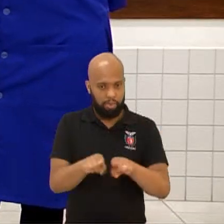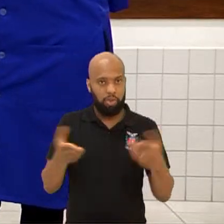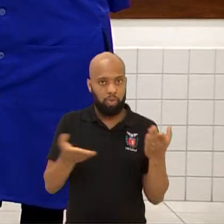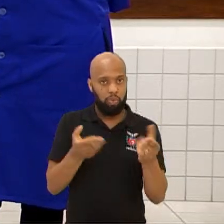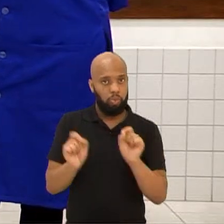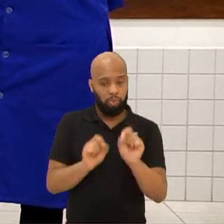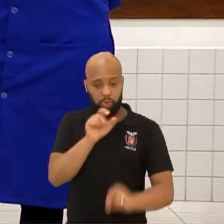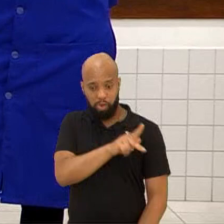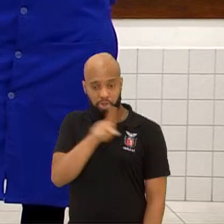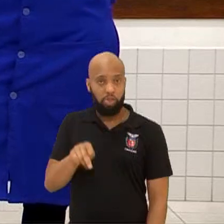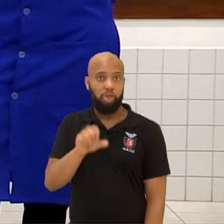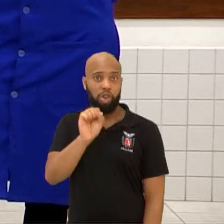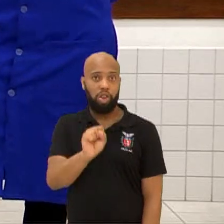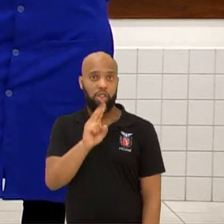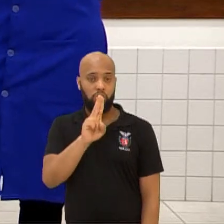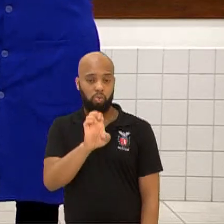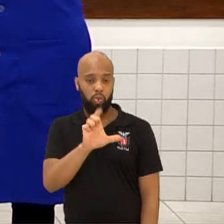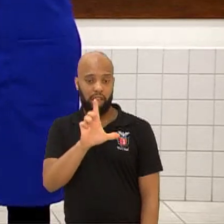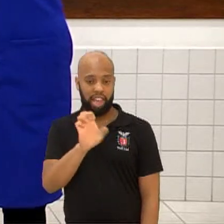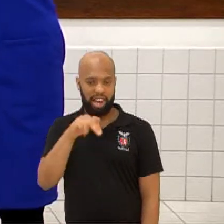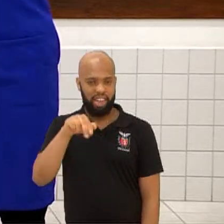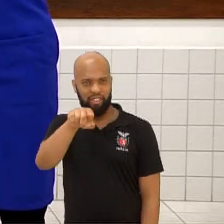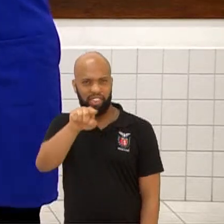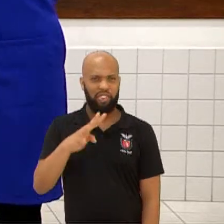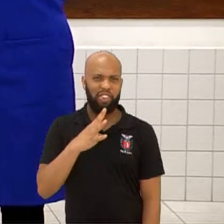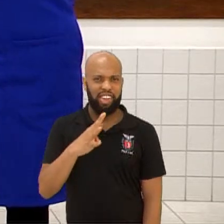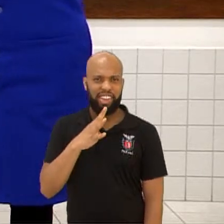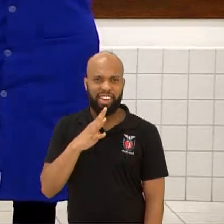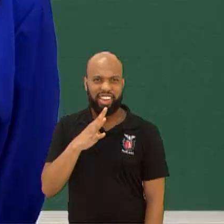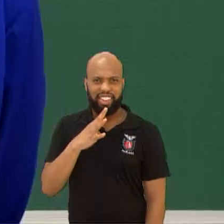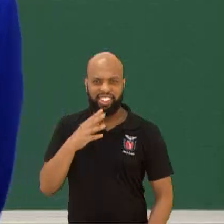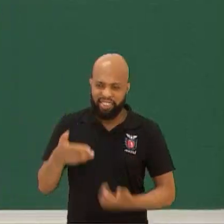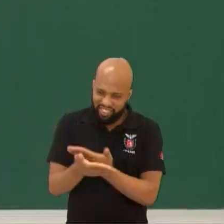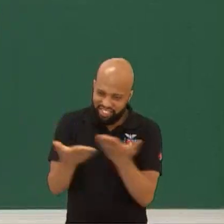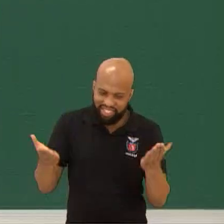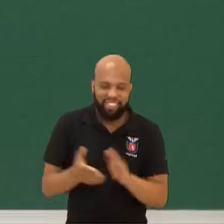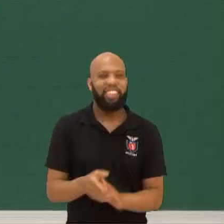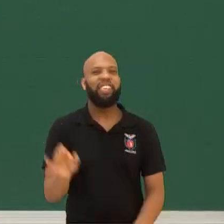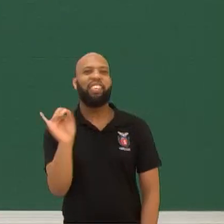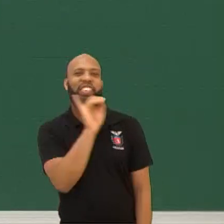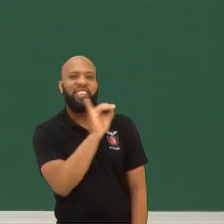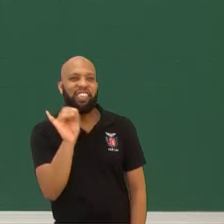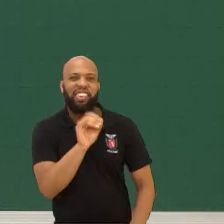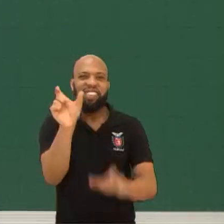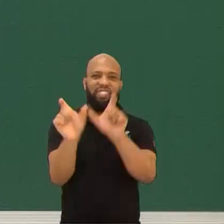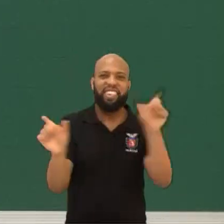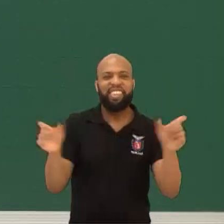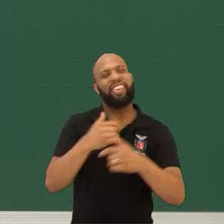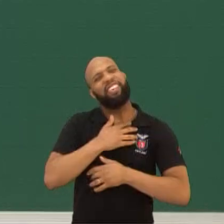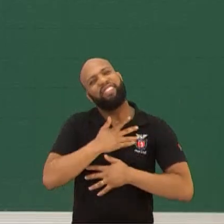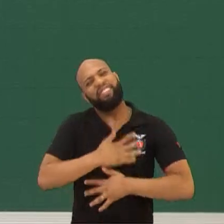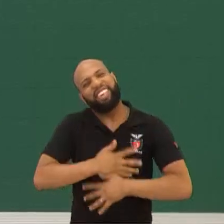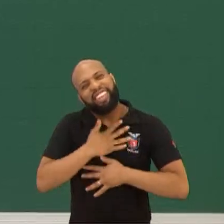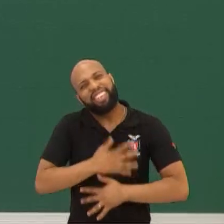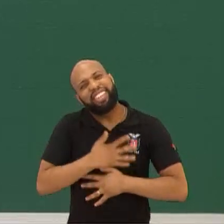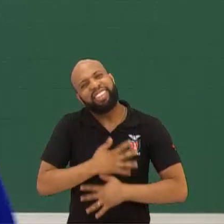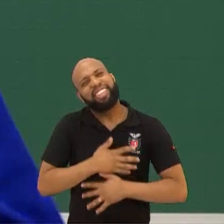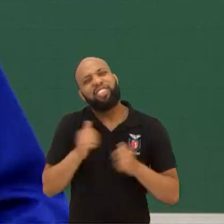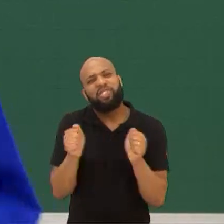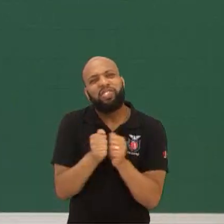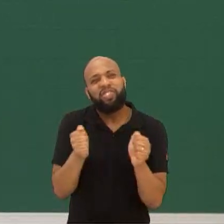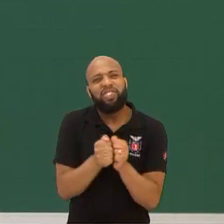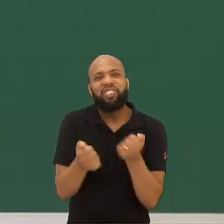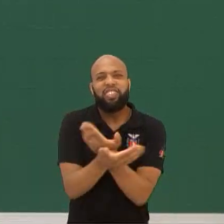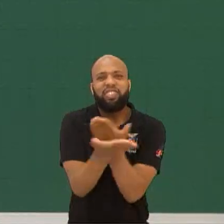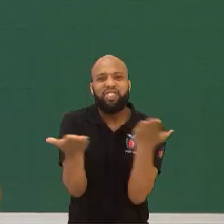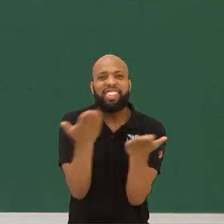professora Sueli, né? Acho que todos já conhecem. Dá o seu recadinho aí, Su. Olá, pessoal. É um prazer enorme estar aqui com vocês nessa